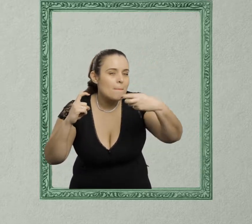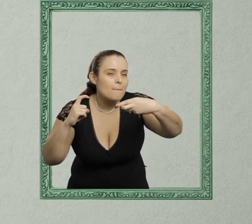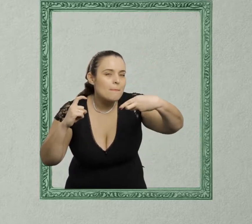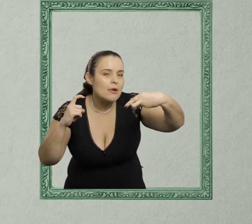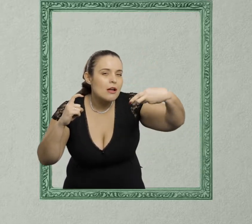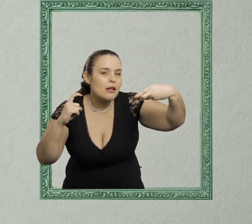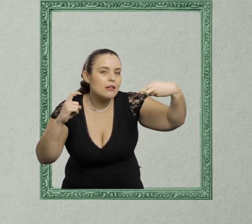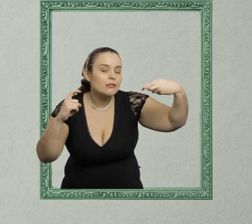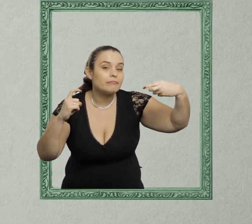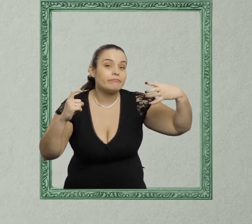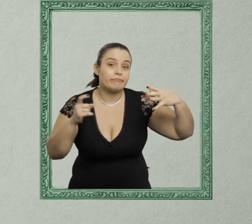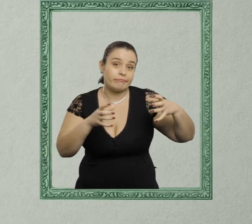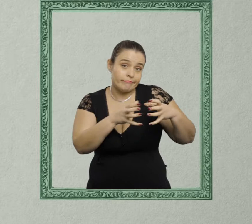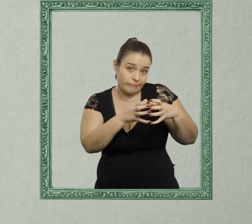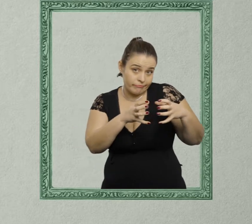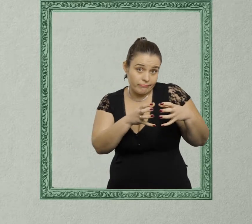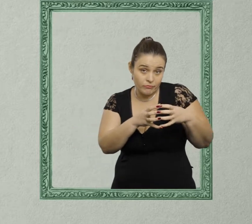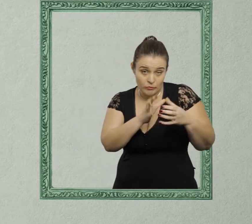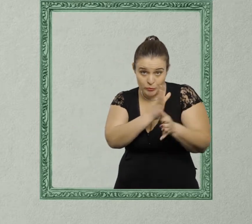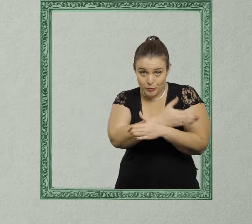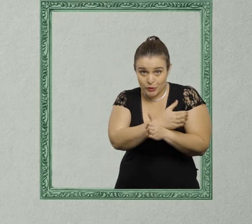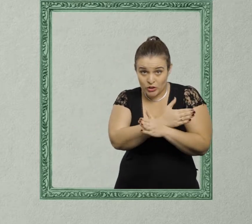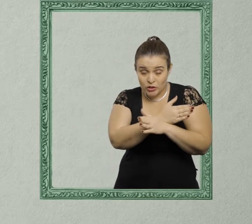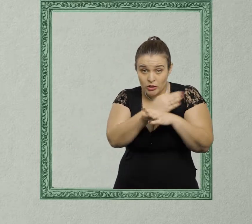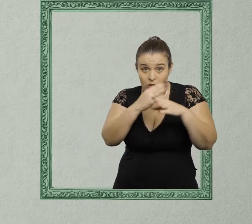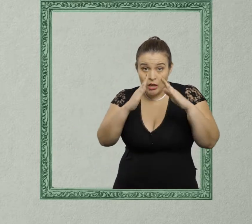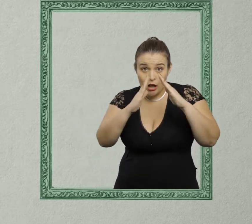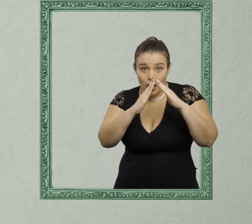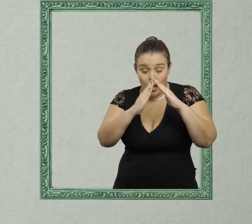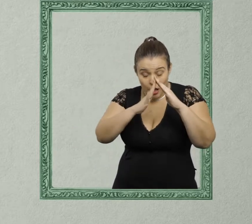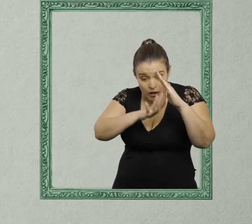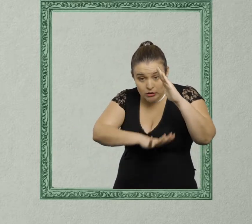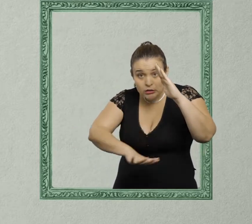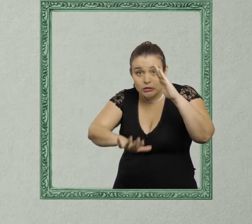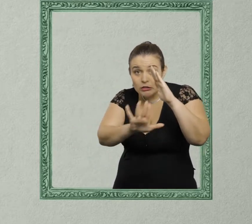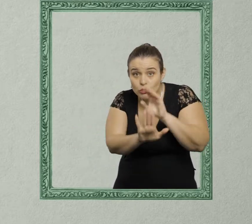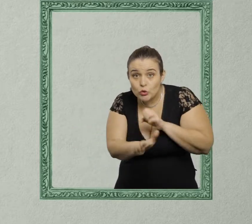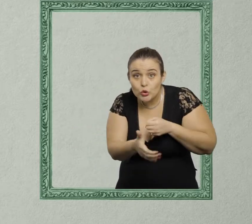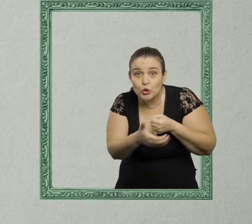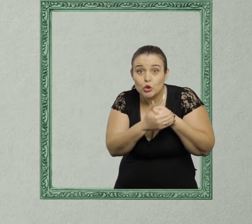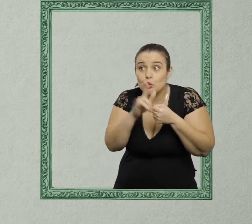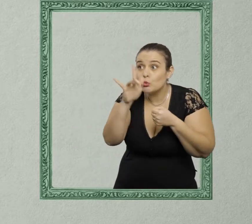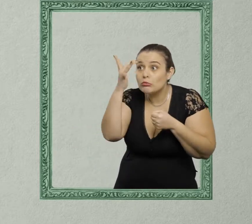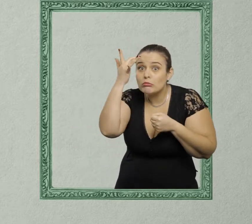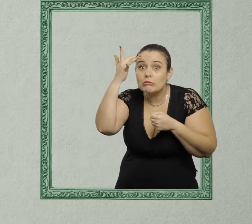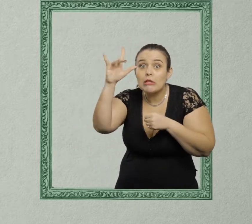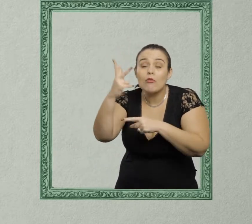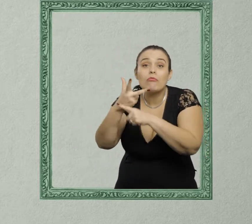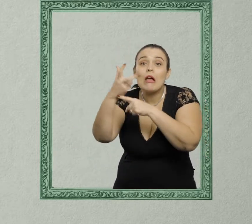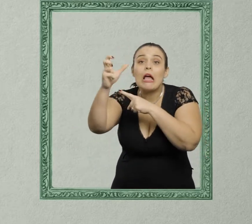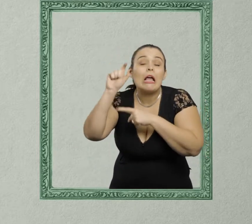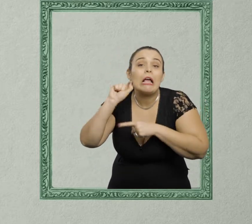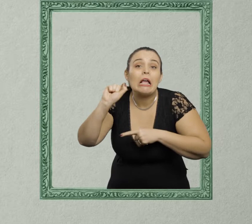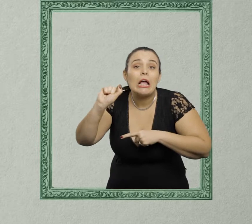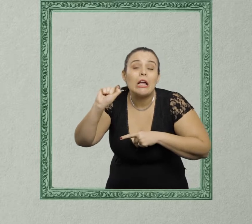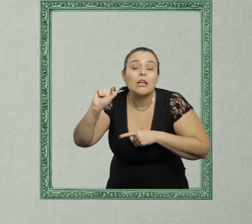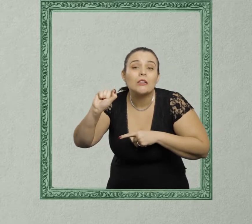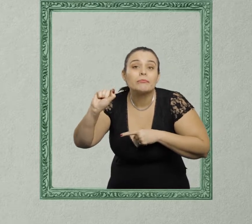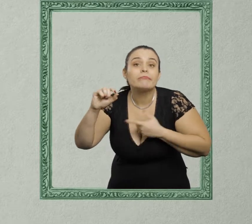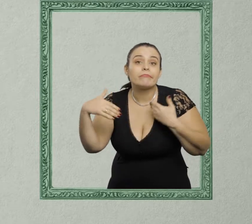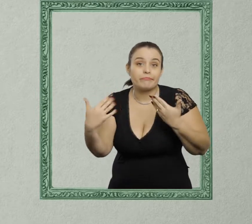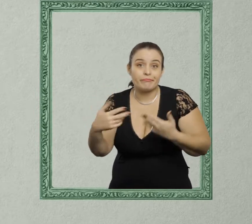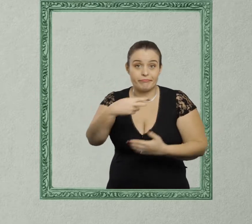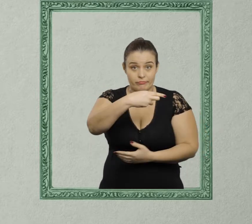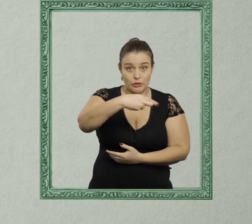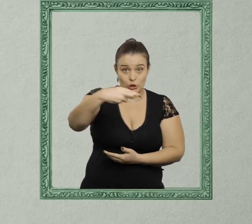Pan. Os meninos ficaram escondidos na casa subterrânea. Eles não sabiam quem ganhou a luta. Peter